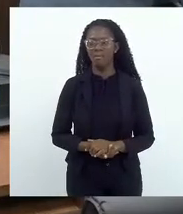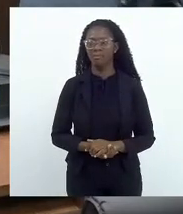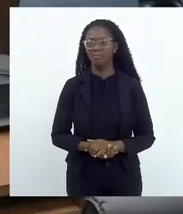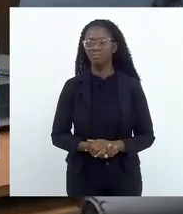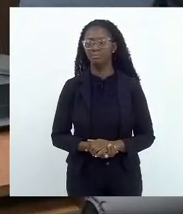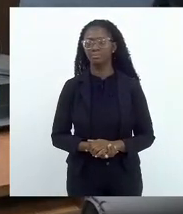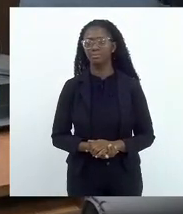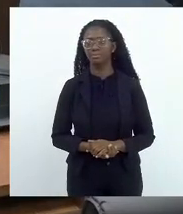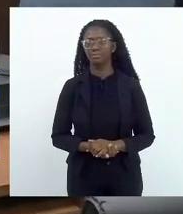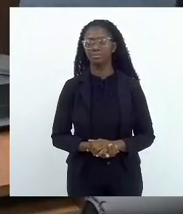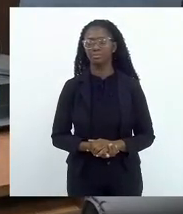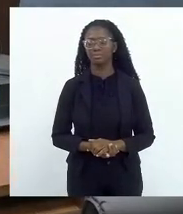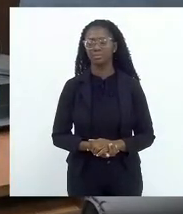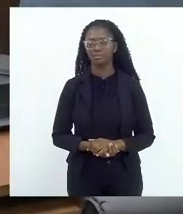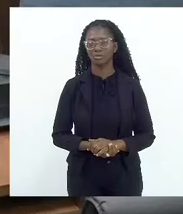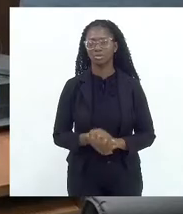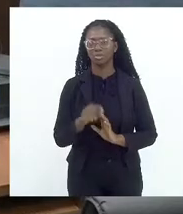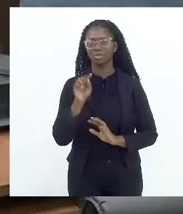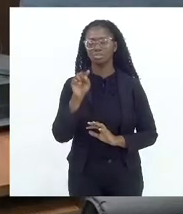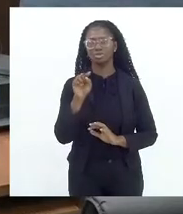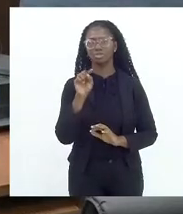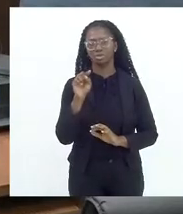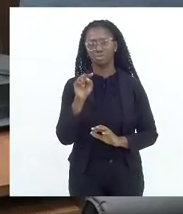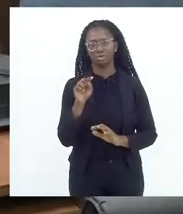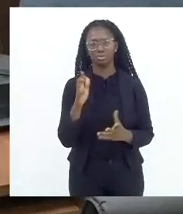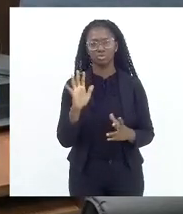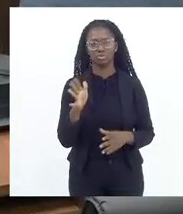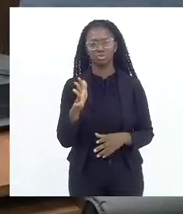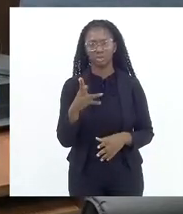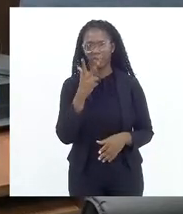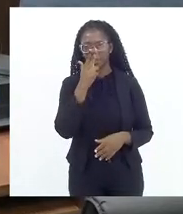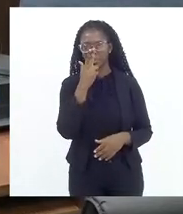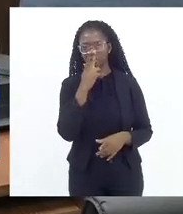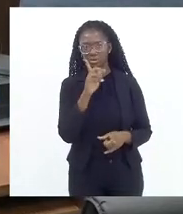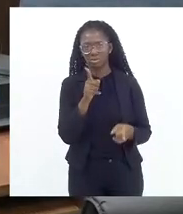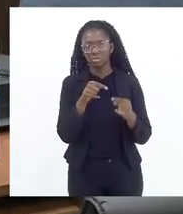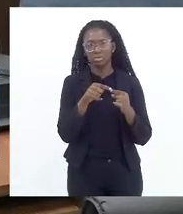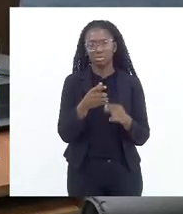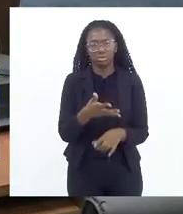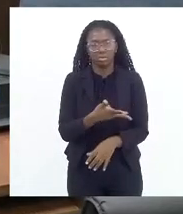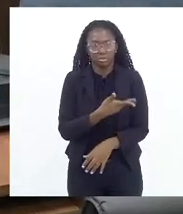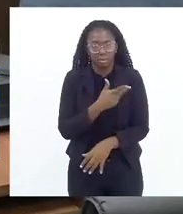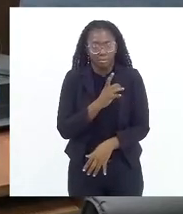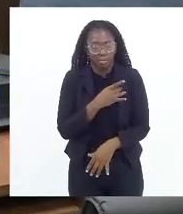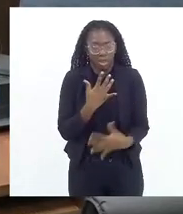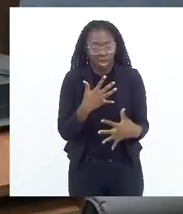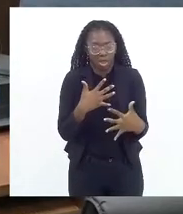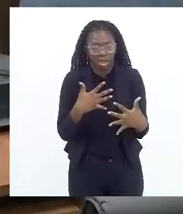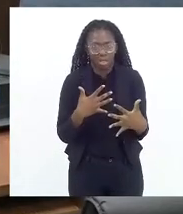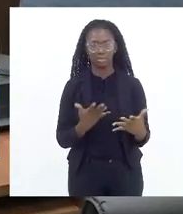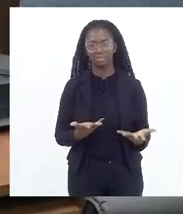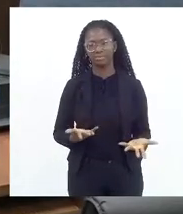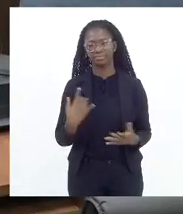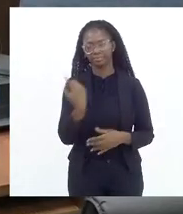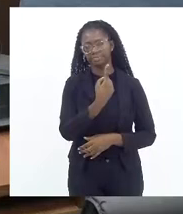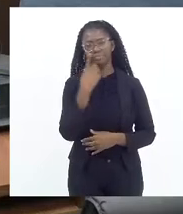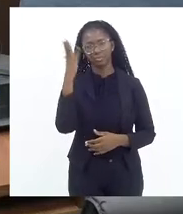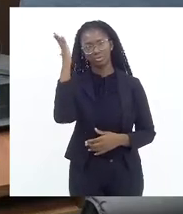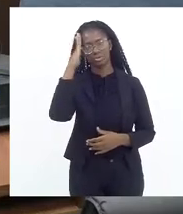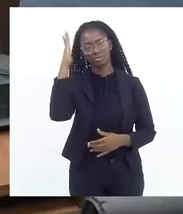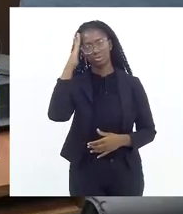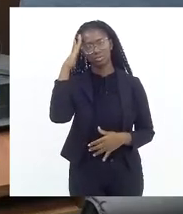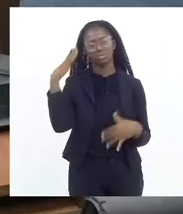só isso já deveria nos causar arrepios diuturnos. Né? A gente sabe o quanto há